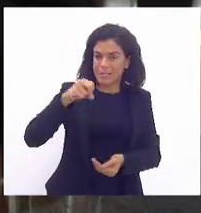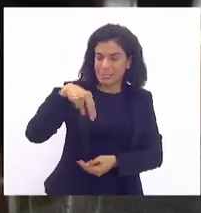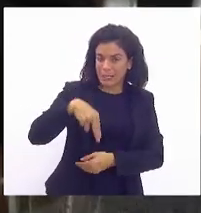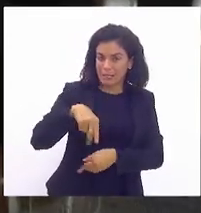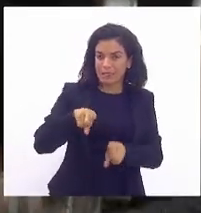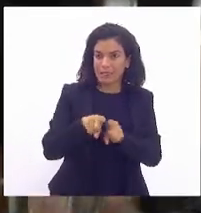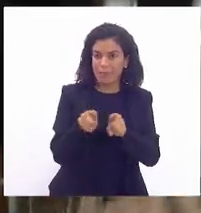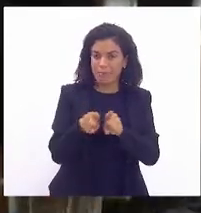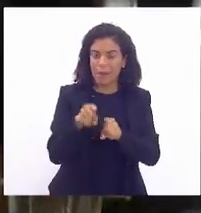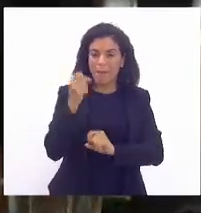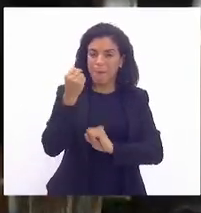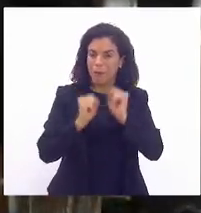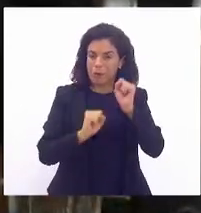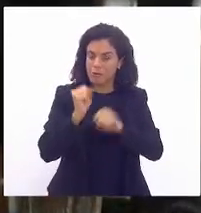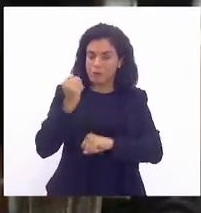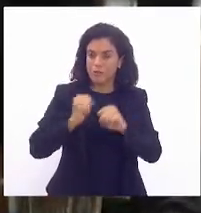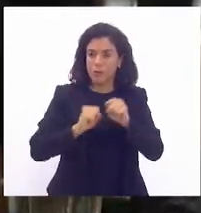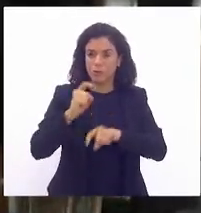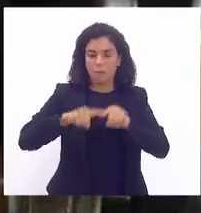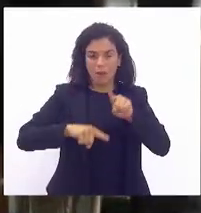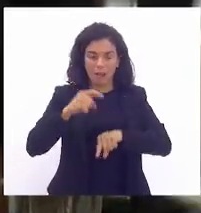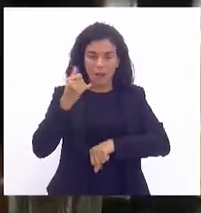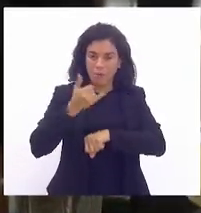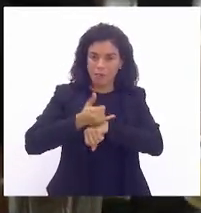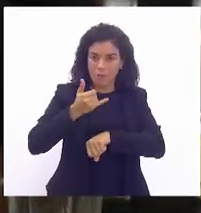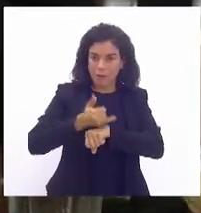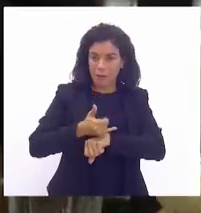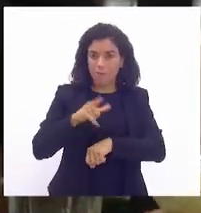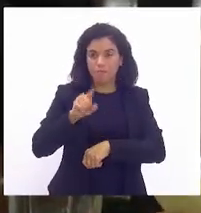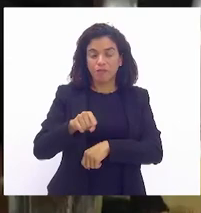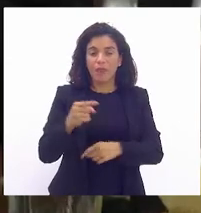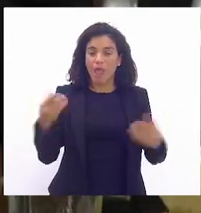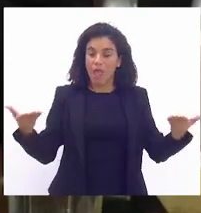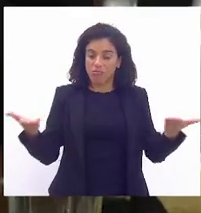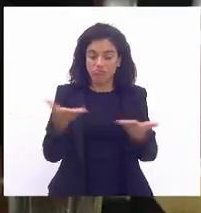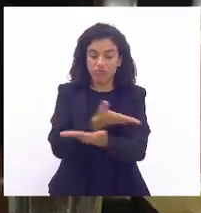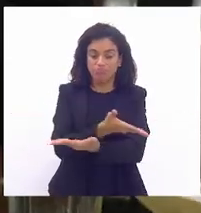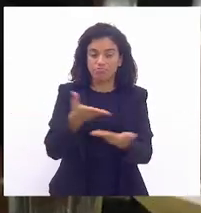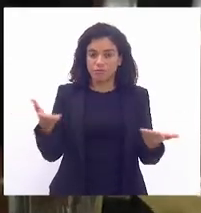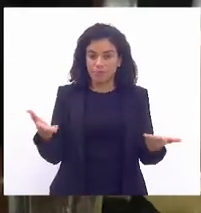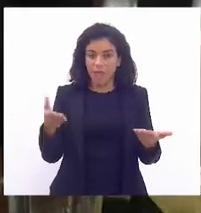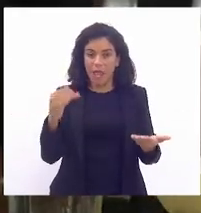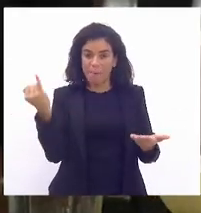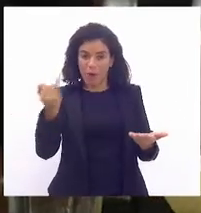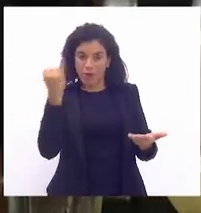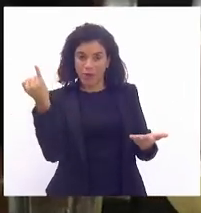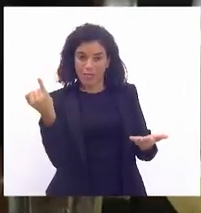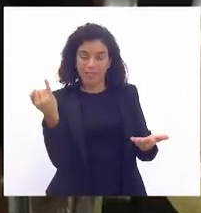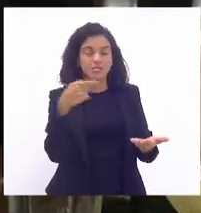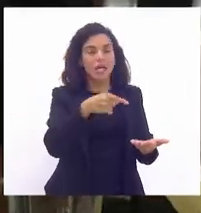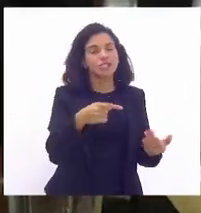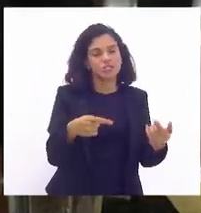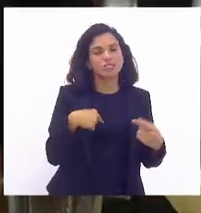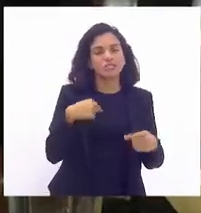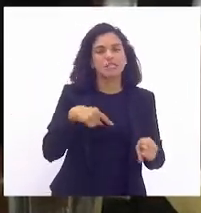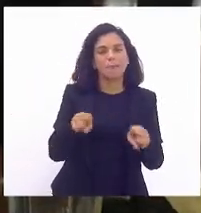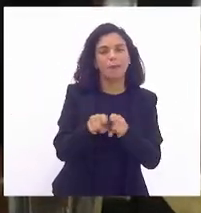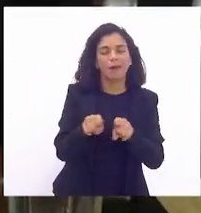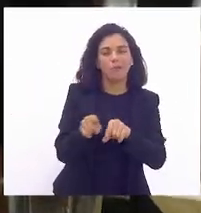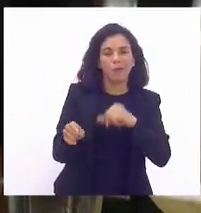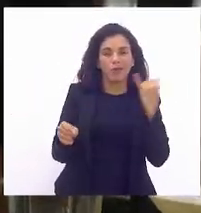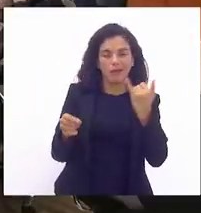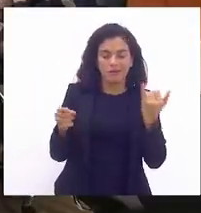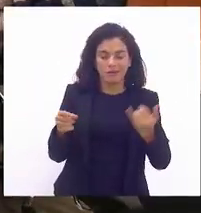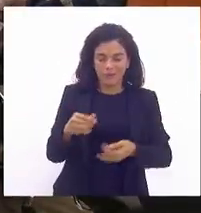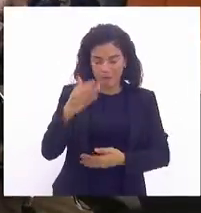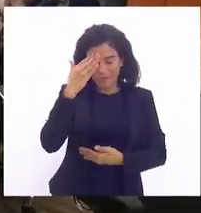da sua produção também. Então, é uma estrada que vai e volta. Ela é importante para nós somos importantíssimos para ela. Muito